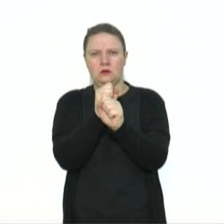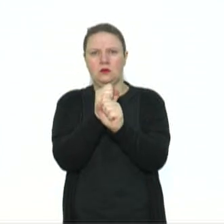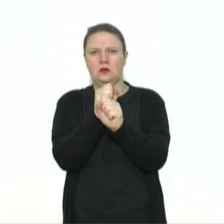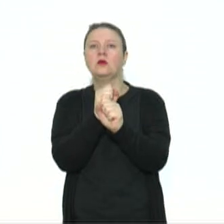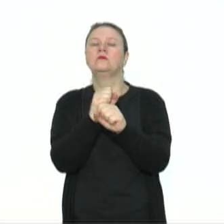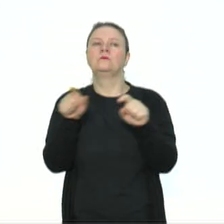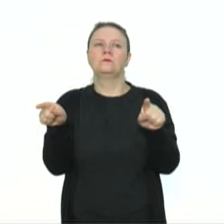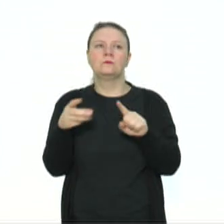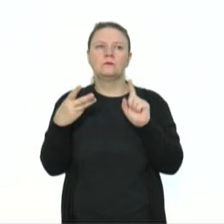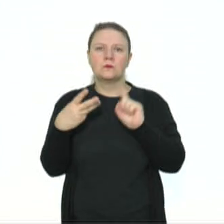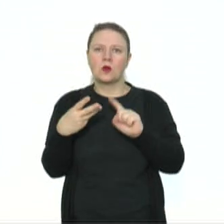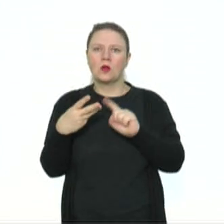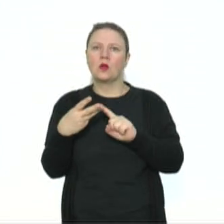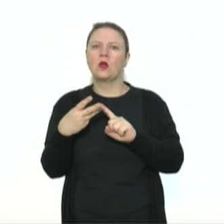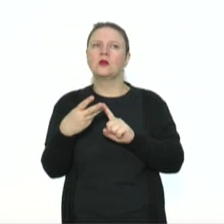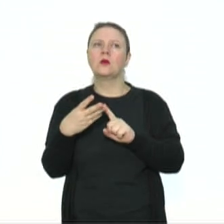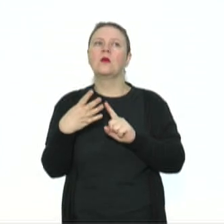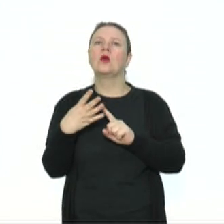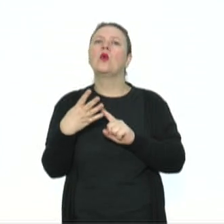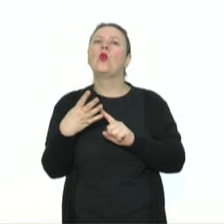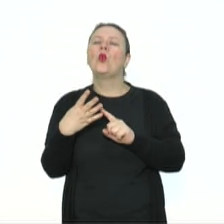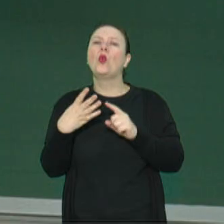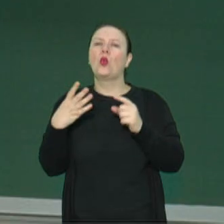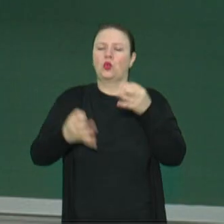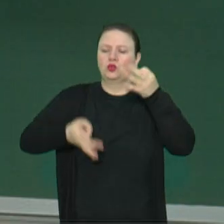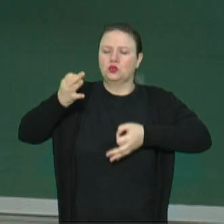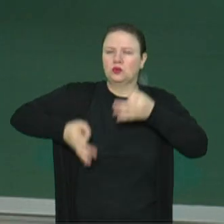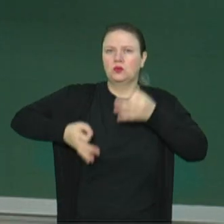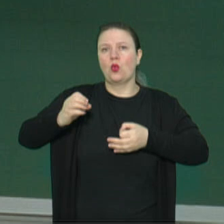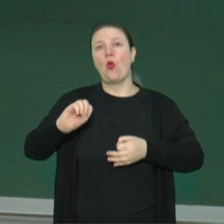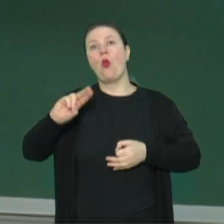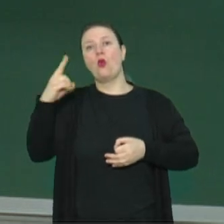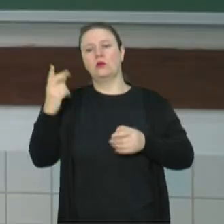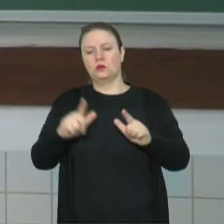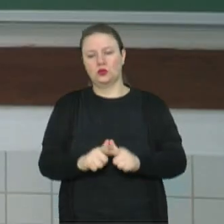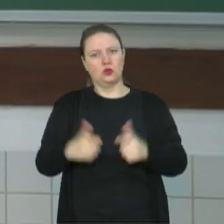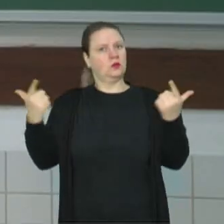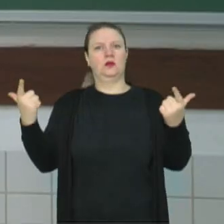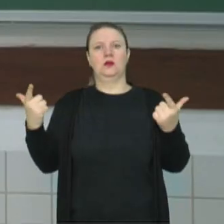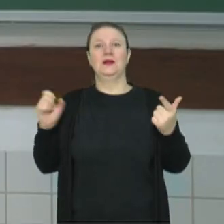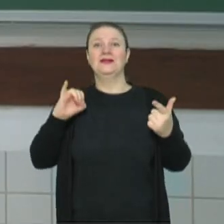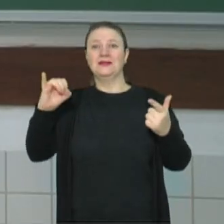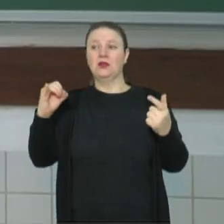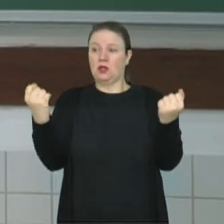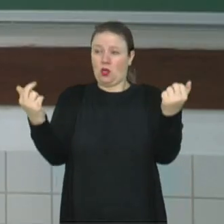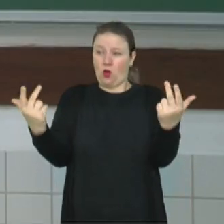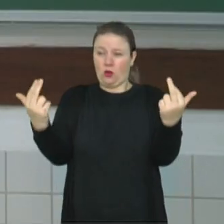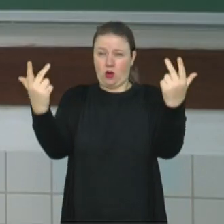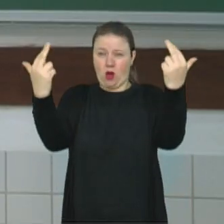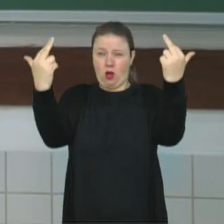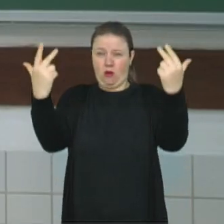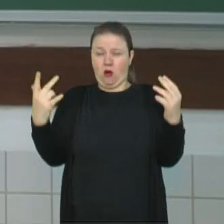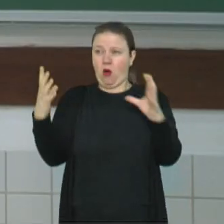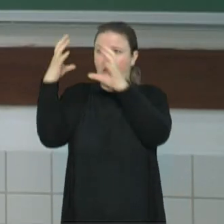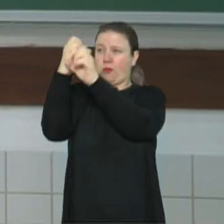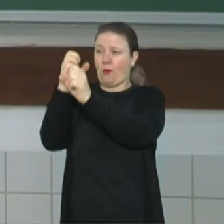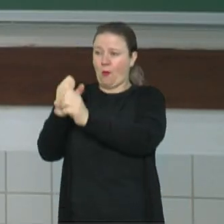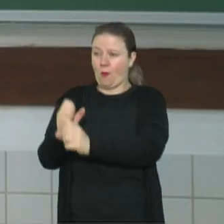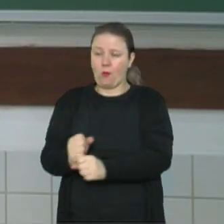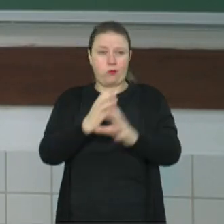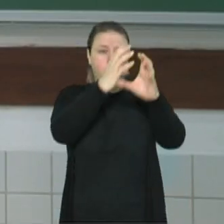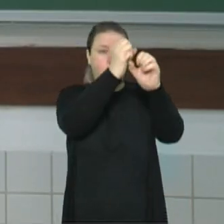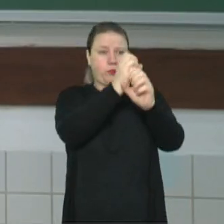por decisão do árbitro ou, no final, por sorteio, né? Caso haja empate em todos os outros critérios, pode ser feito um sorteio para